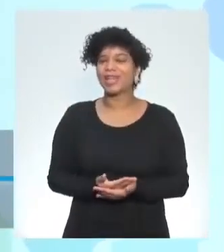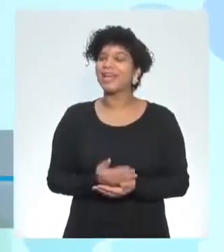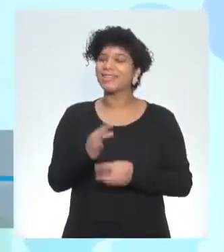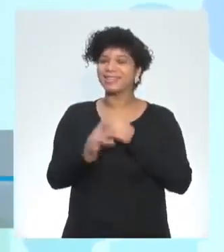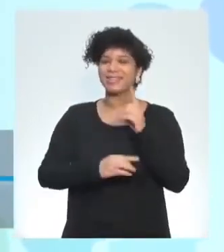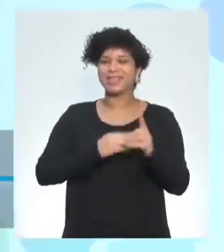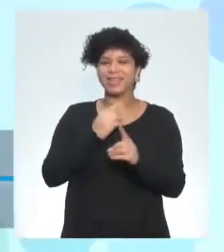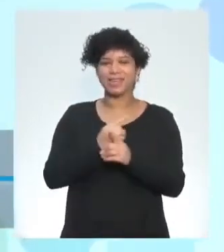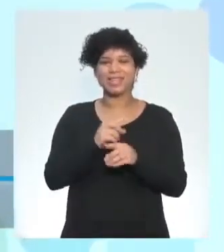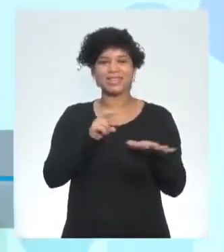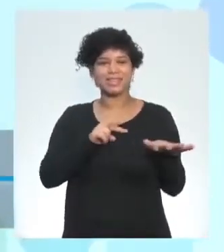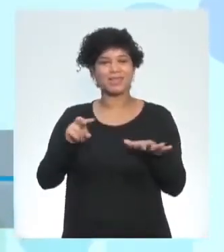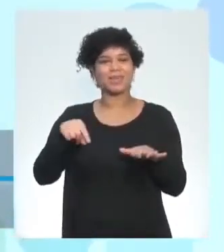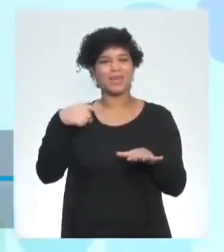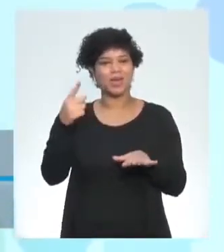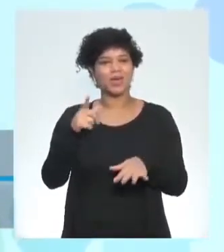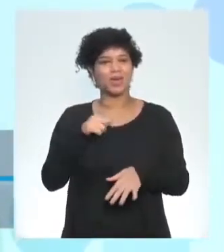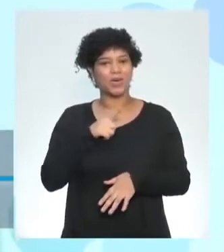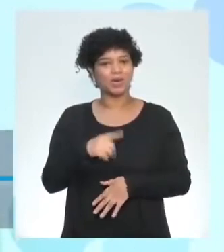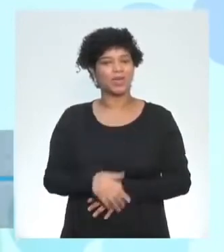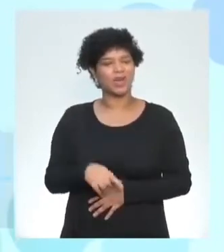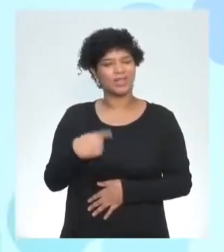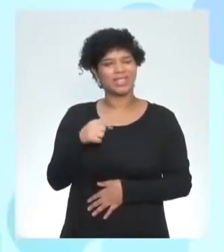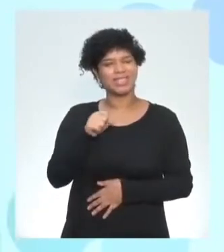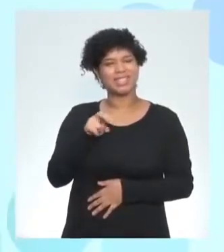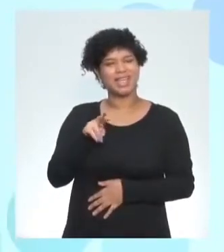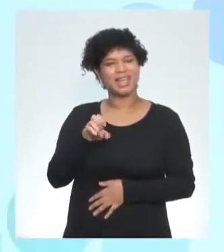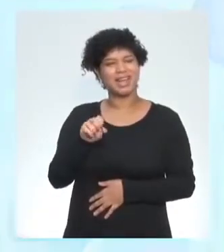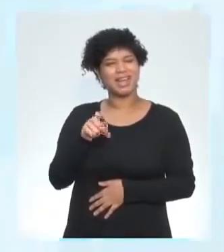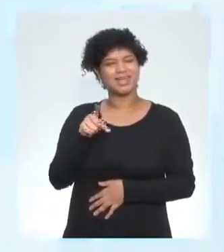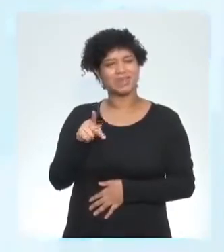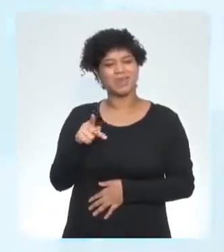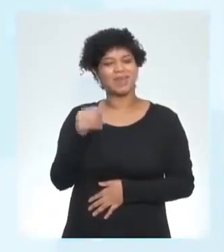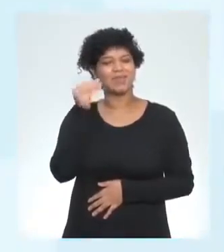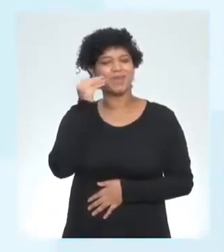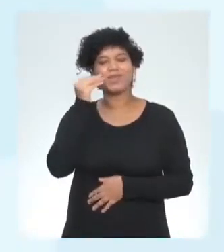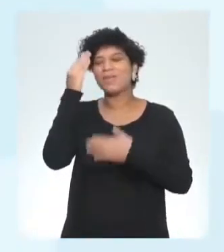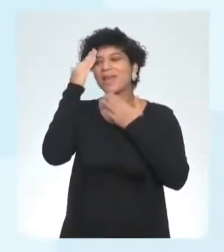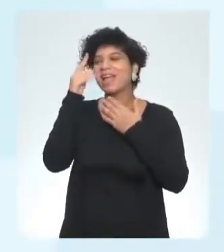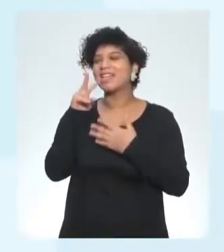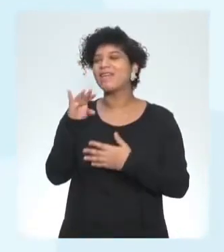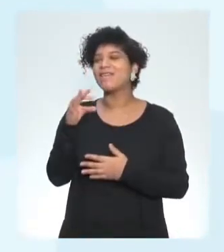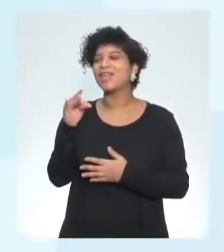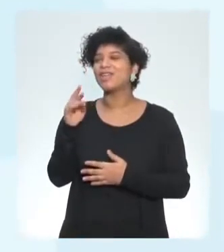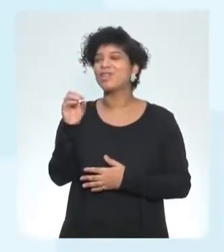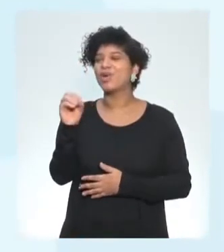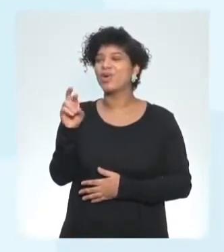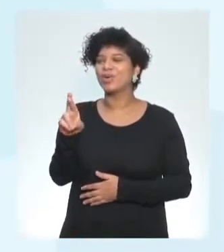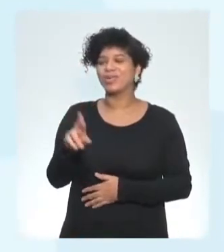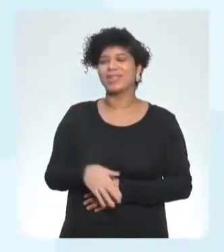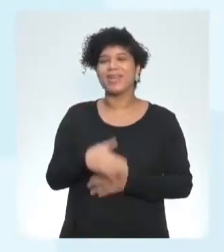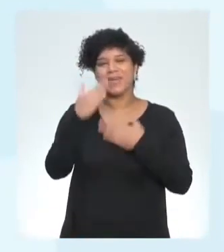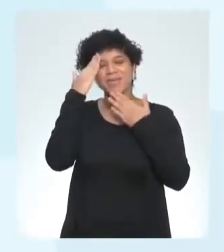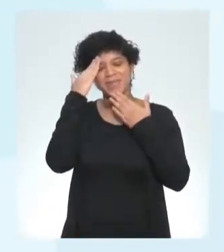próxima, pessoal. Semana que vem a gente vai fazer o Sarespinho. Beijo. Obrigada, Vitor.